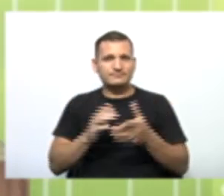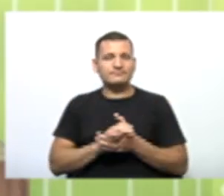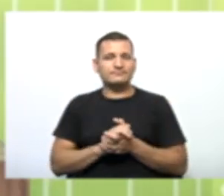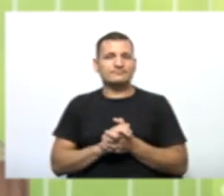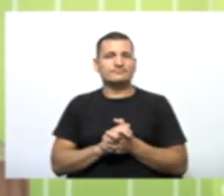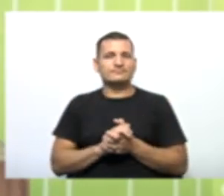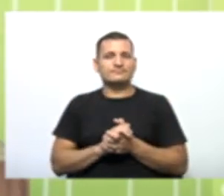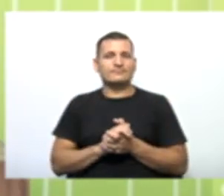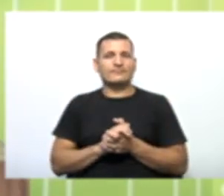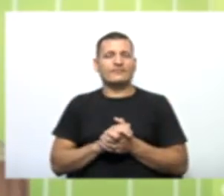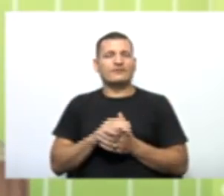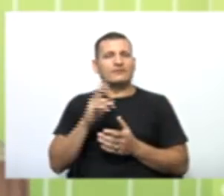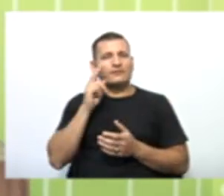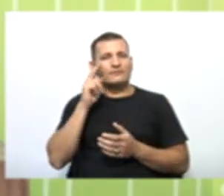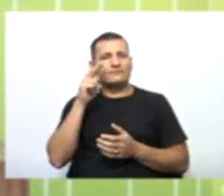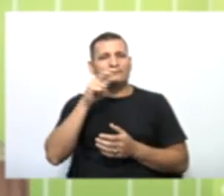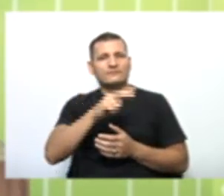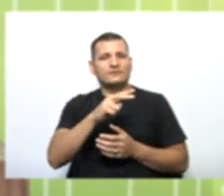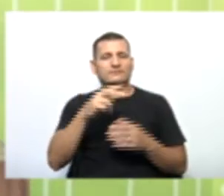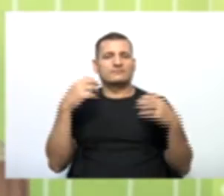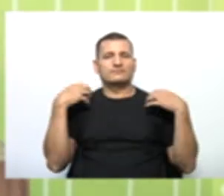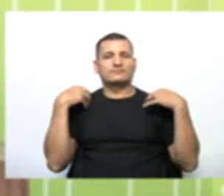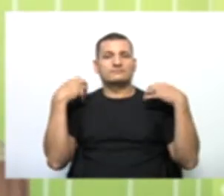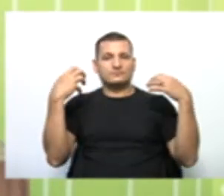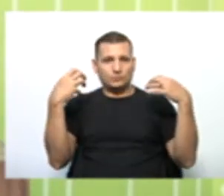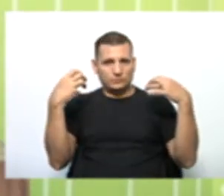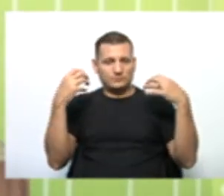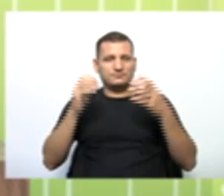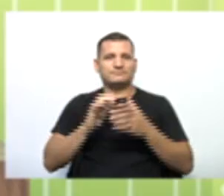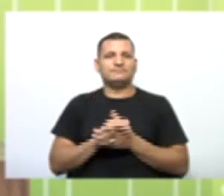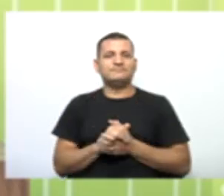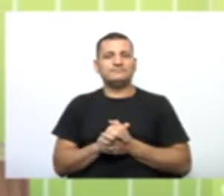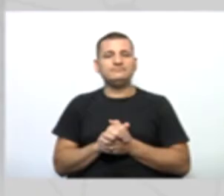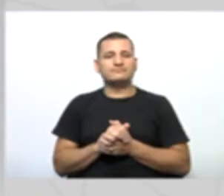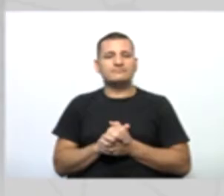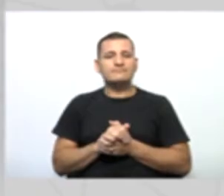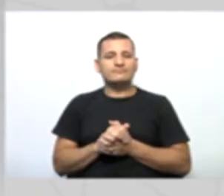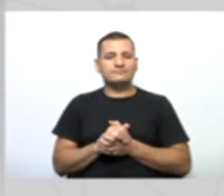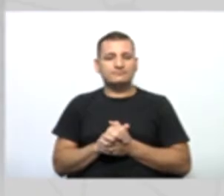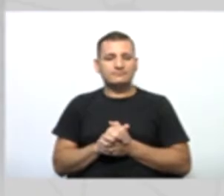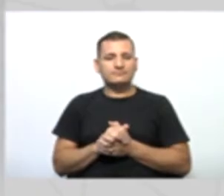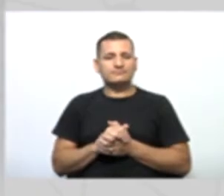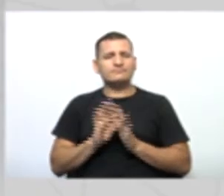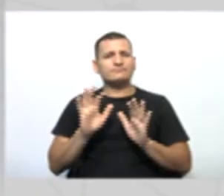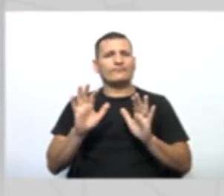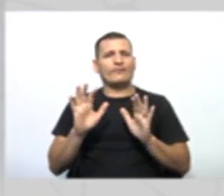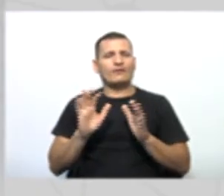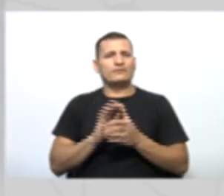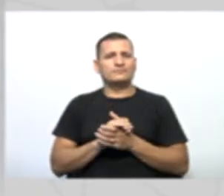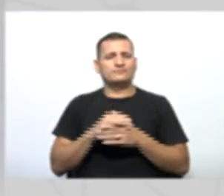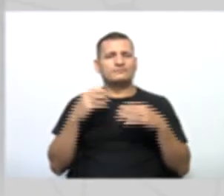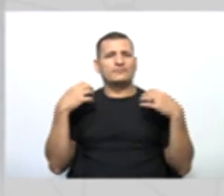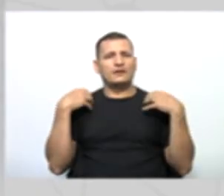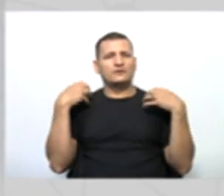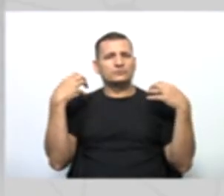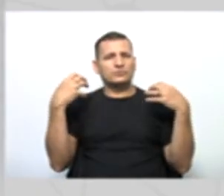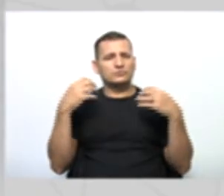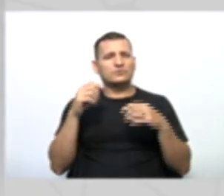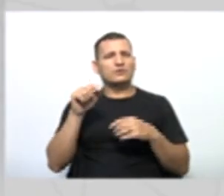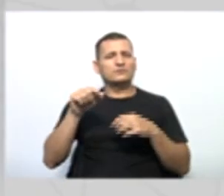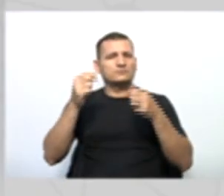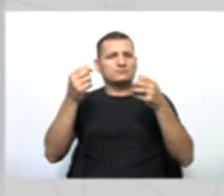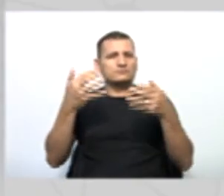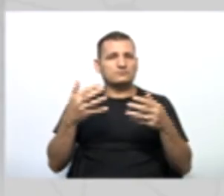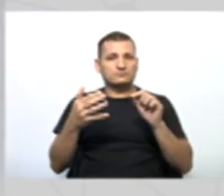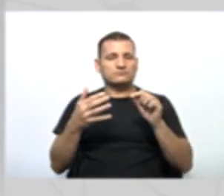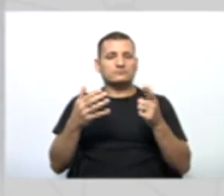foi discípulo do Platão, que foi discípulo de Sócrates. E aí o que ele procura? Ele diz que o ser humano tem uma